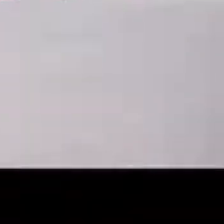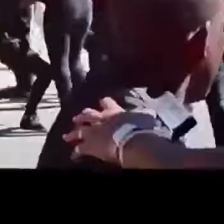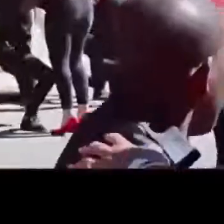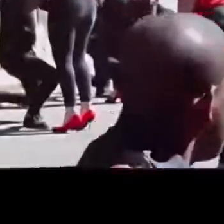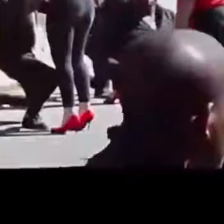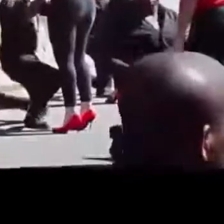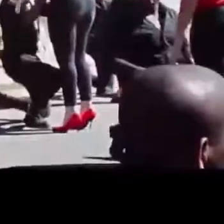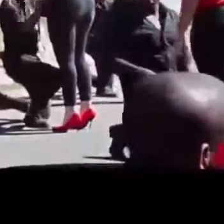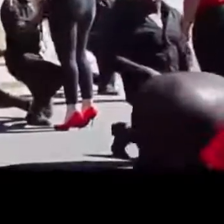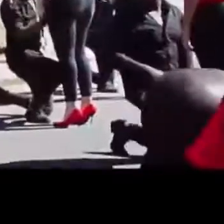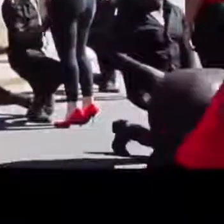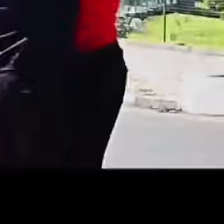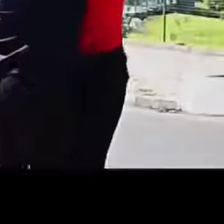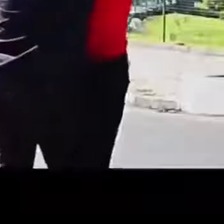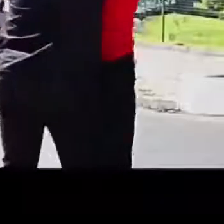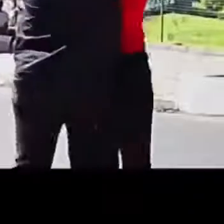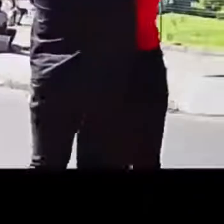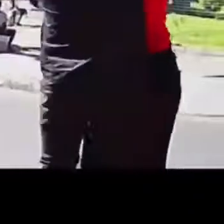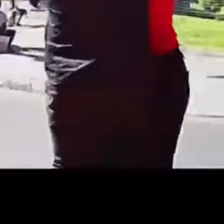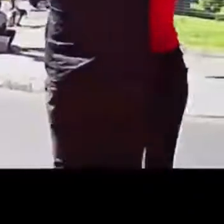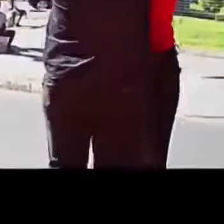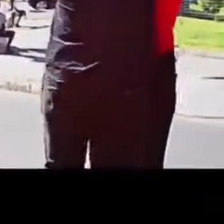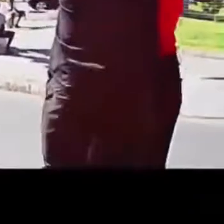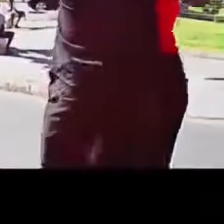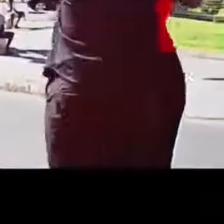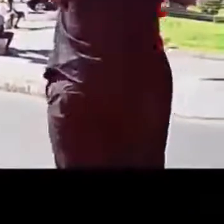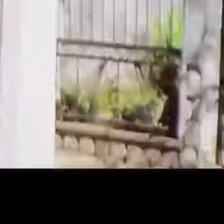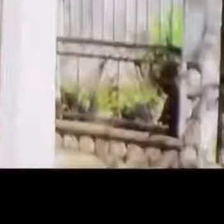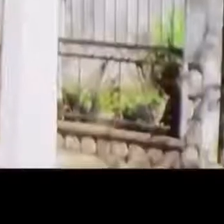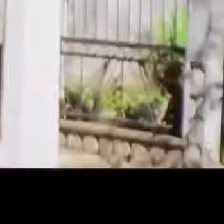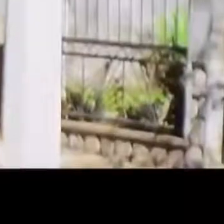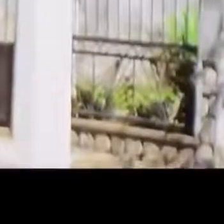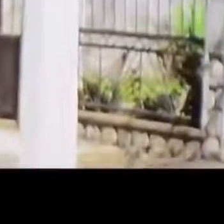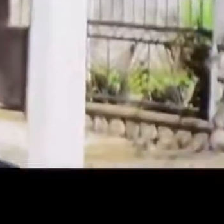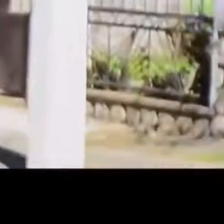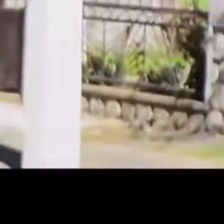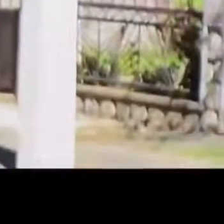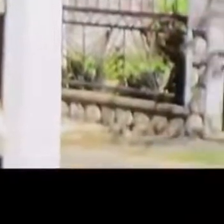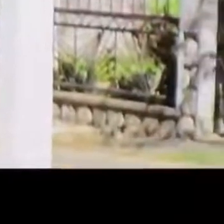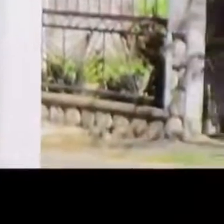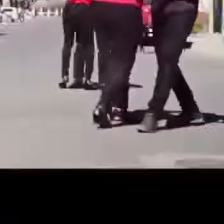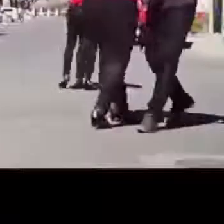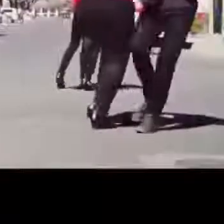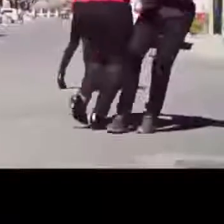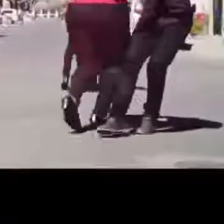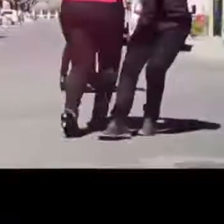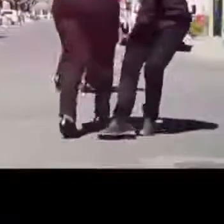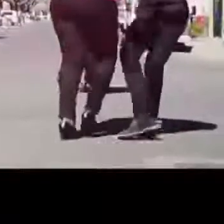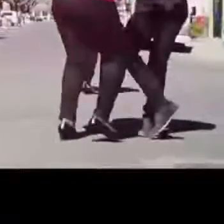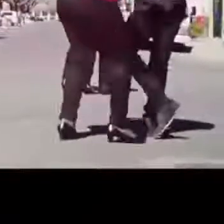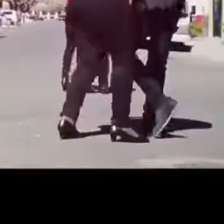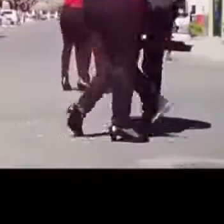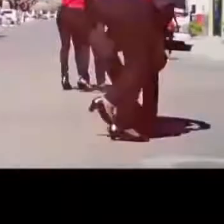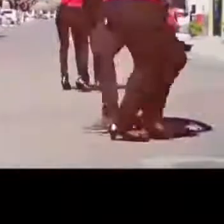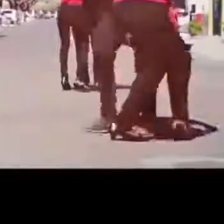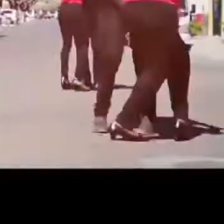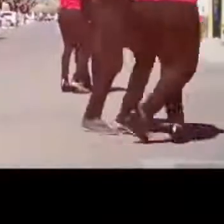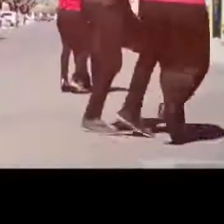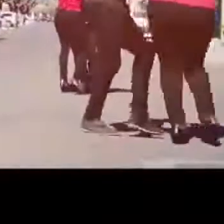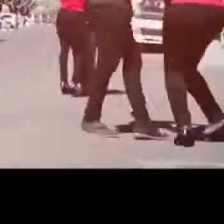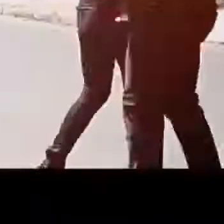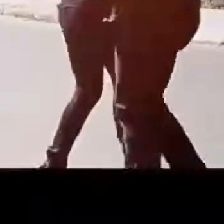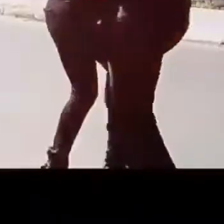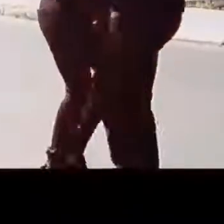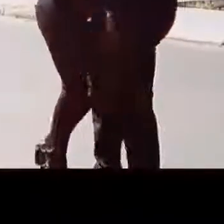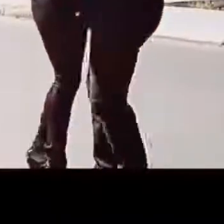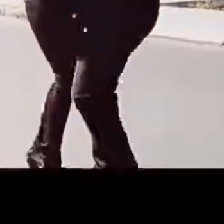obra divina. A tua voz suave e doce tem uma doçura.